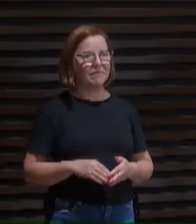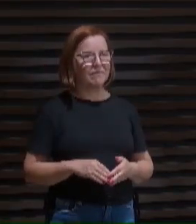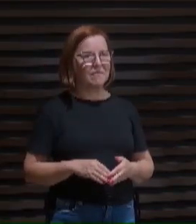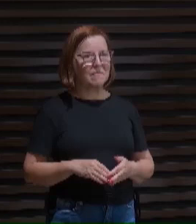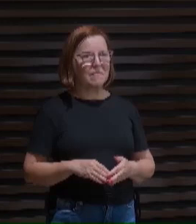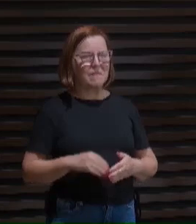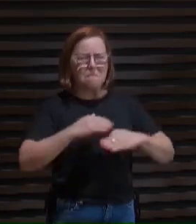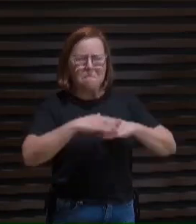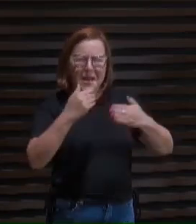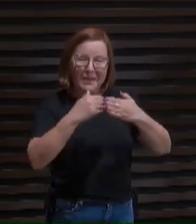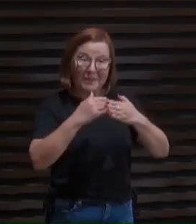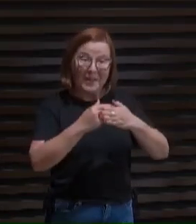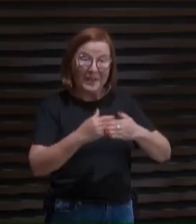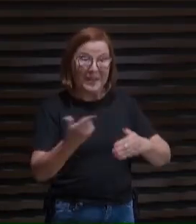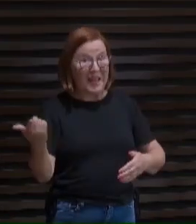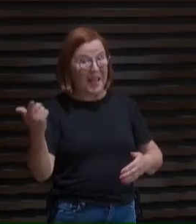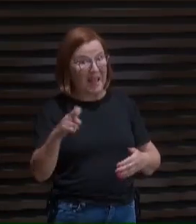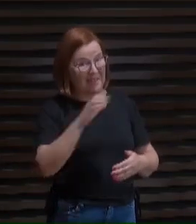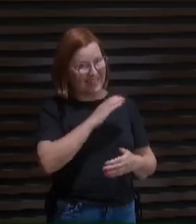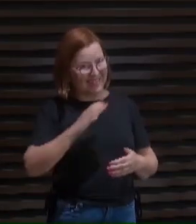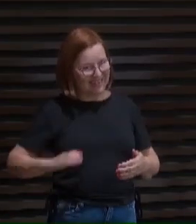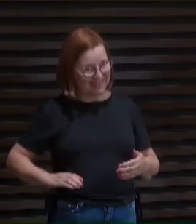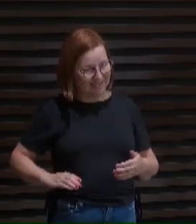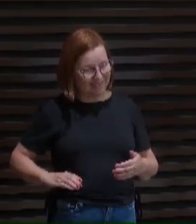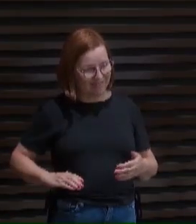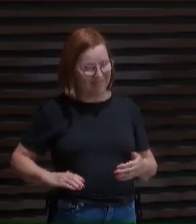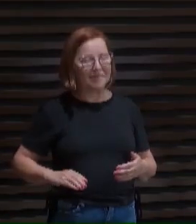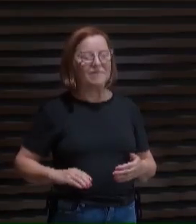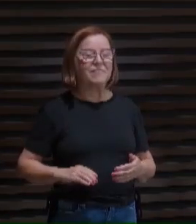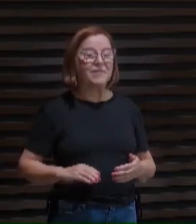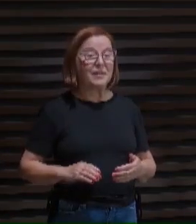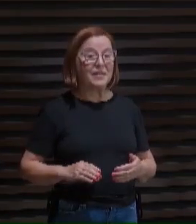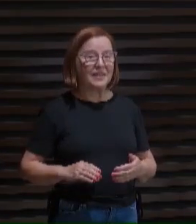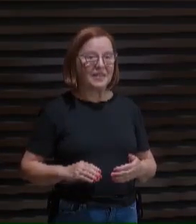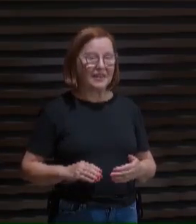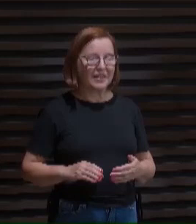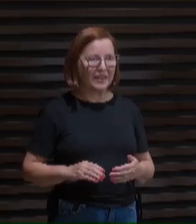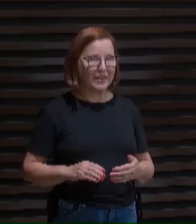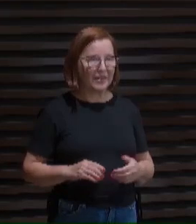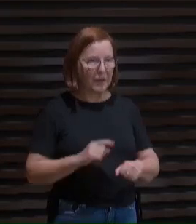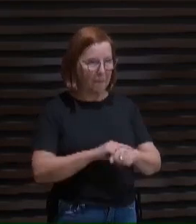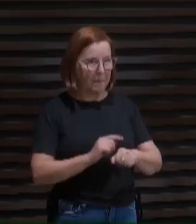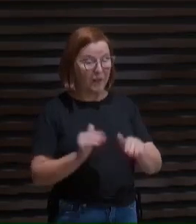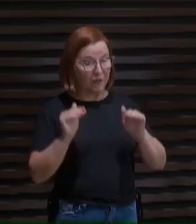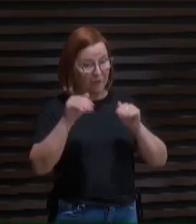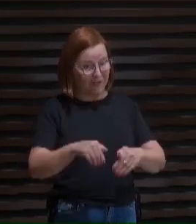Cristo tiver, o pastor Glenn está tratando com isso. Nos últimos dias sobrevirão tempos difíceis,